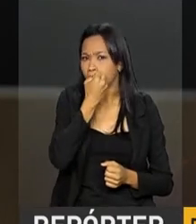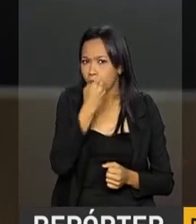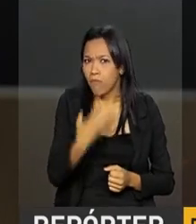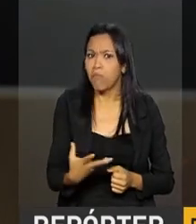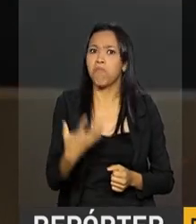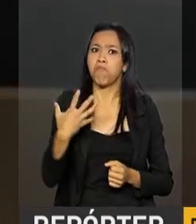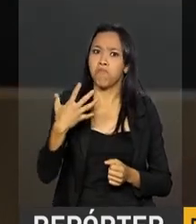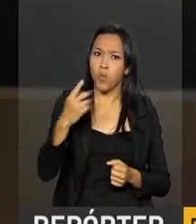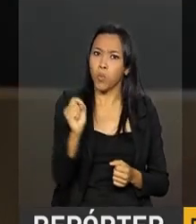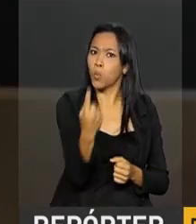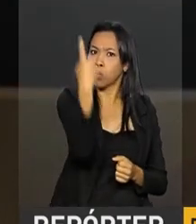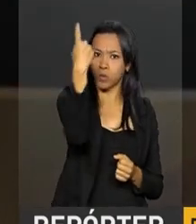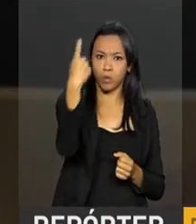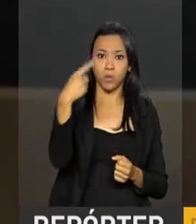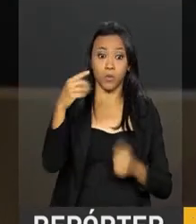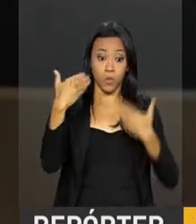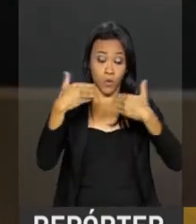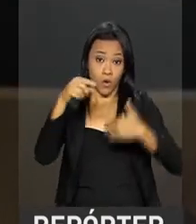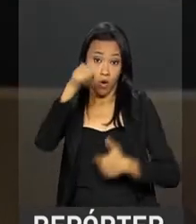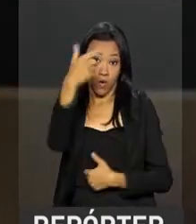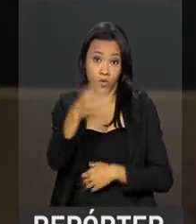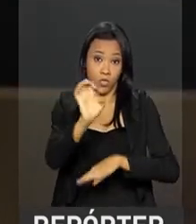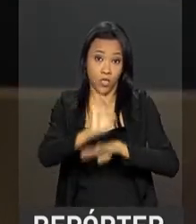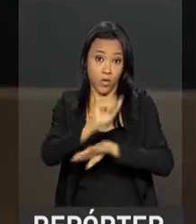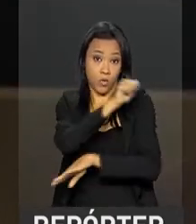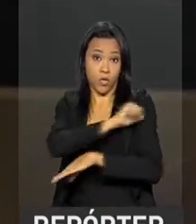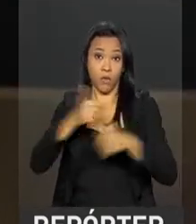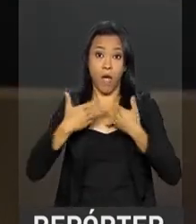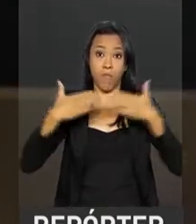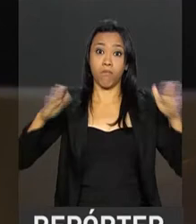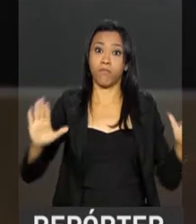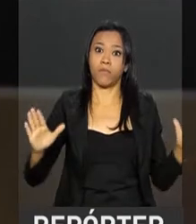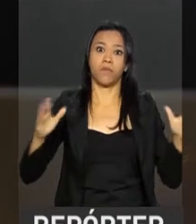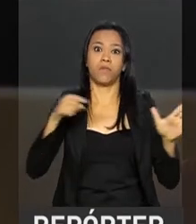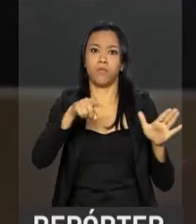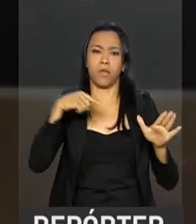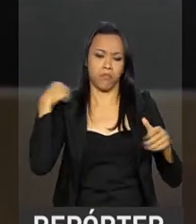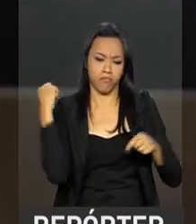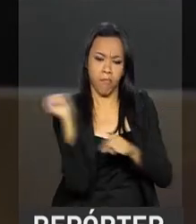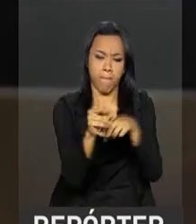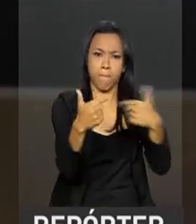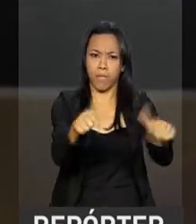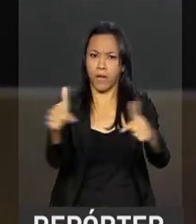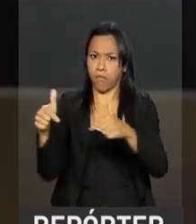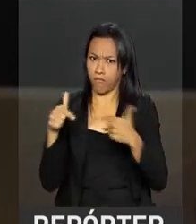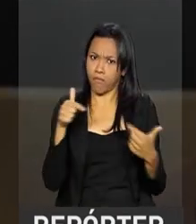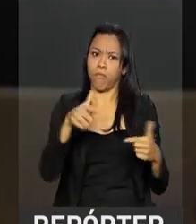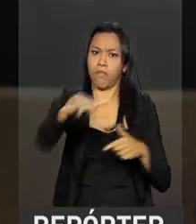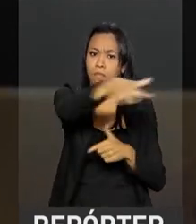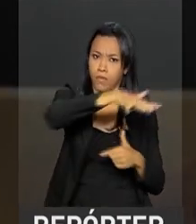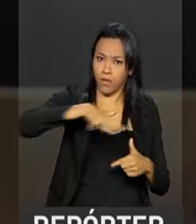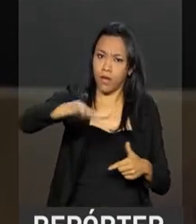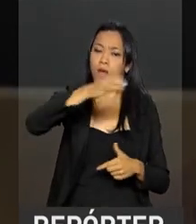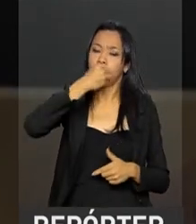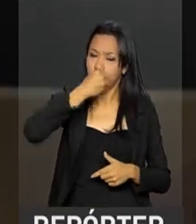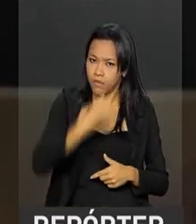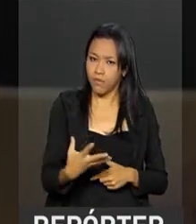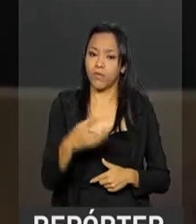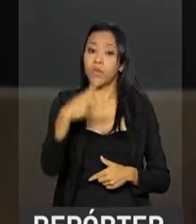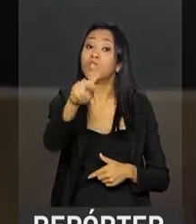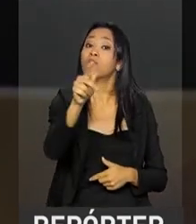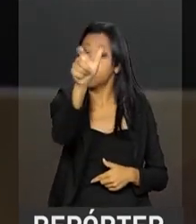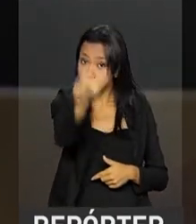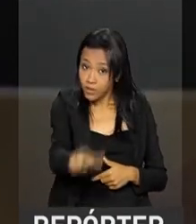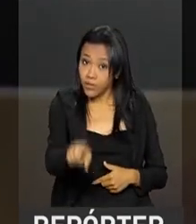janeiro abriu portas para essas pessoas a desenvolver o seu trabalho e foi muito bom no seu